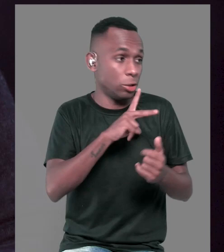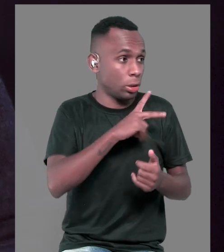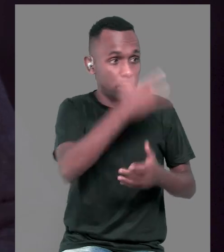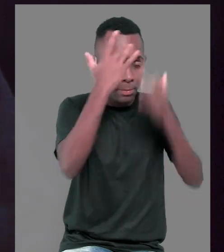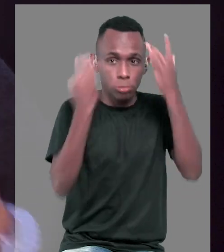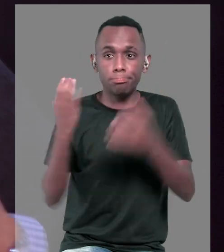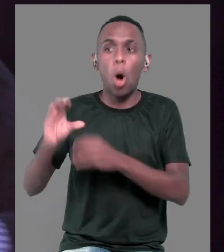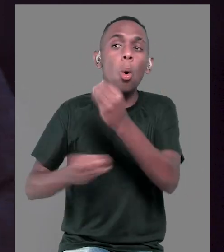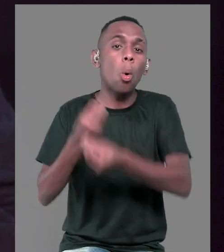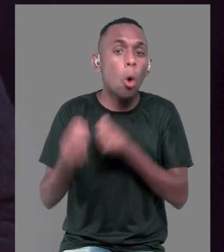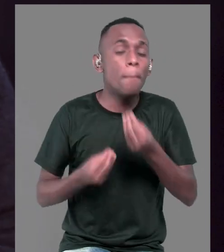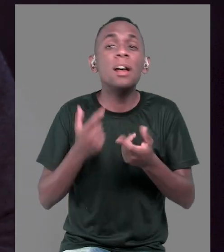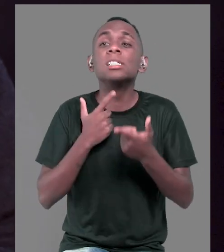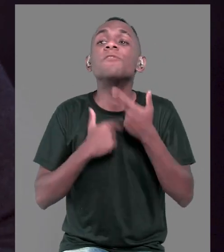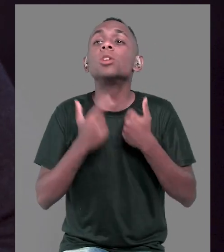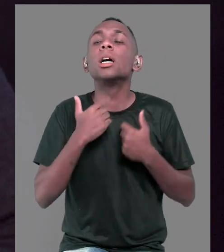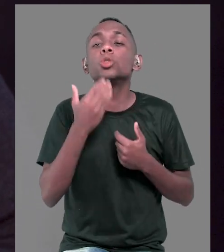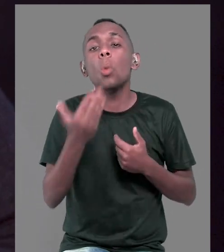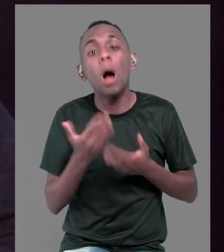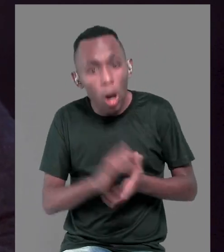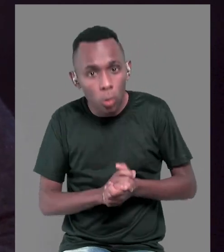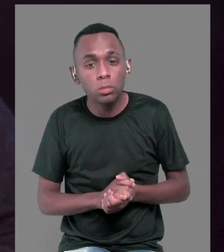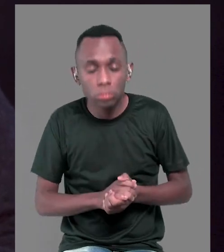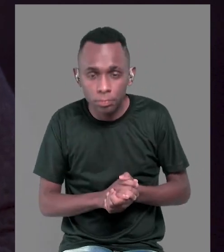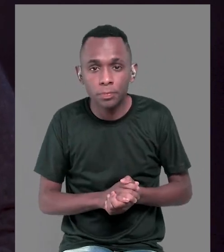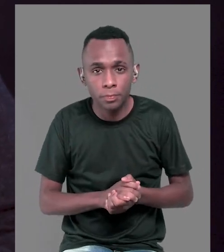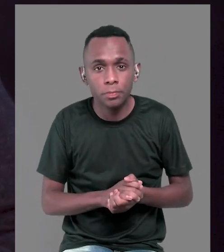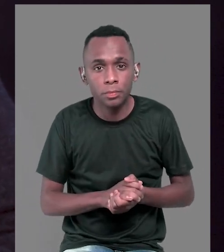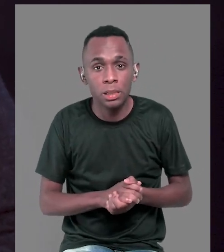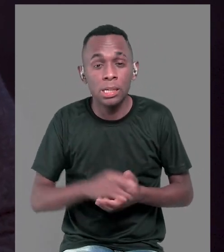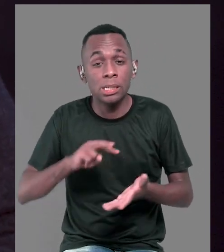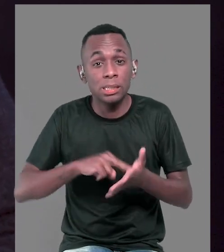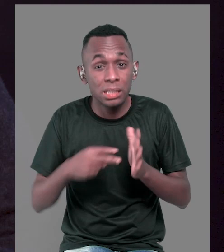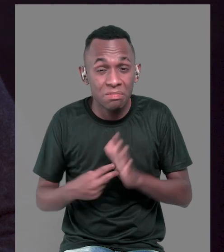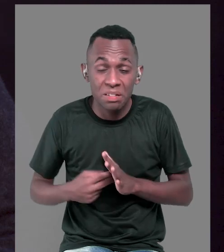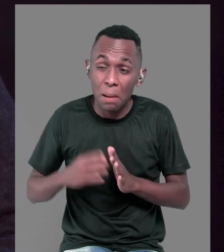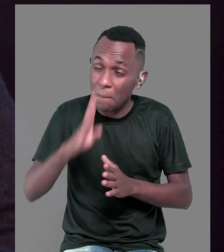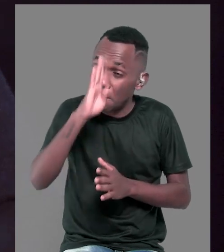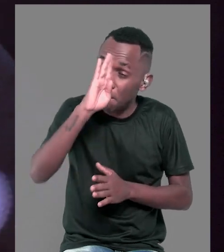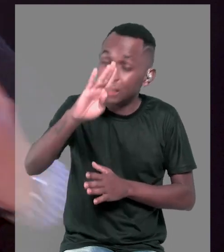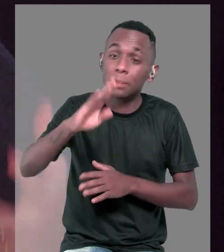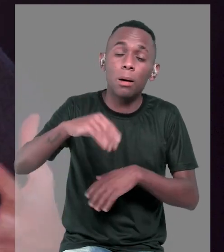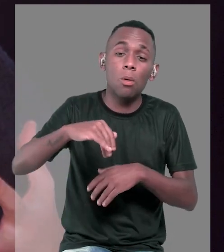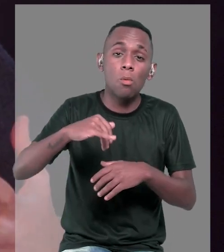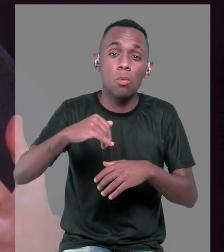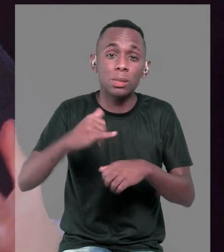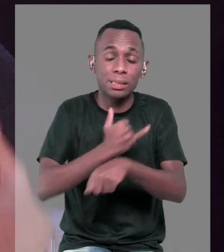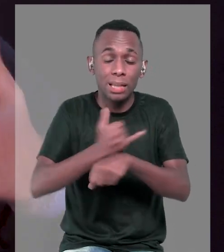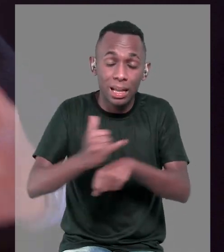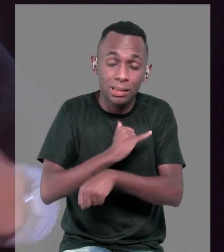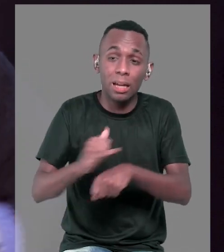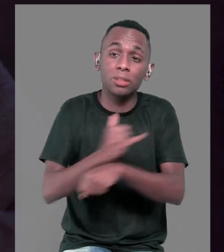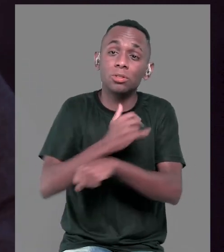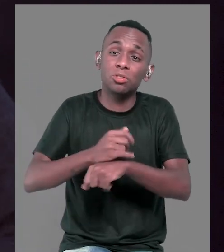desejar. Isso tudo conforma a maior máquina de propaganda que já existiu. E como que isso